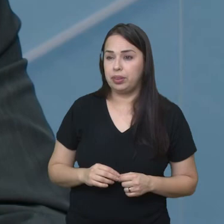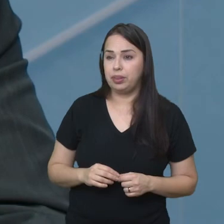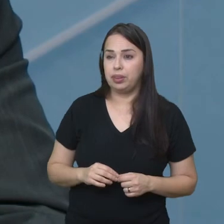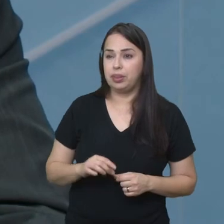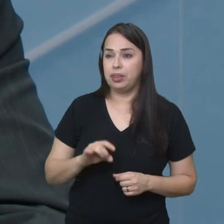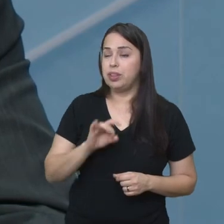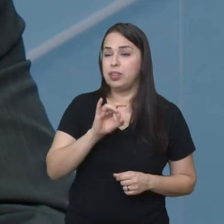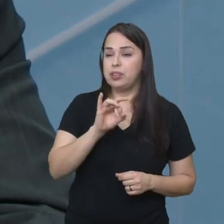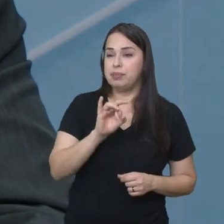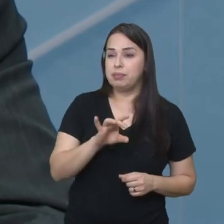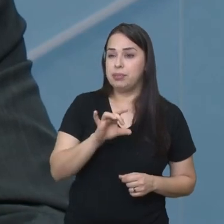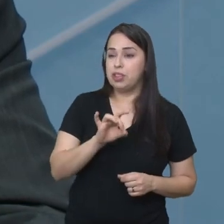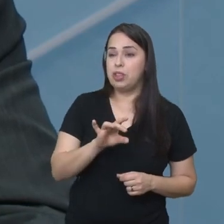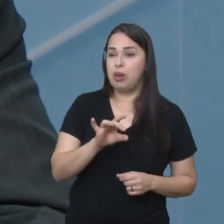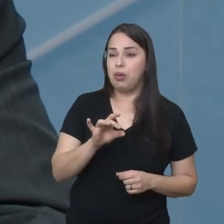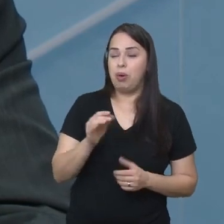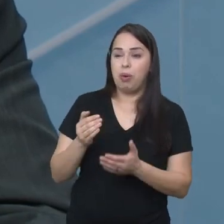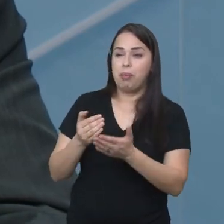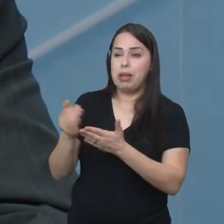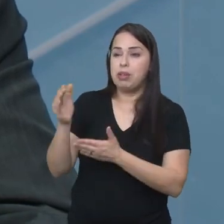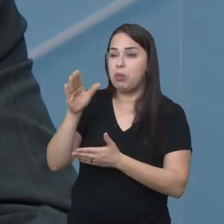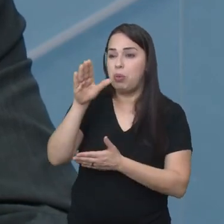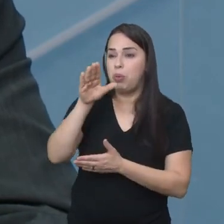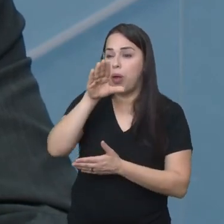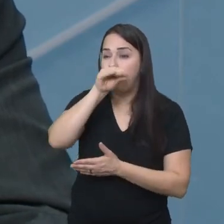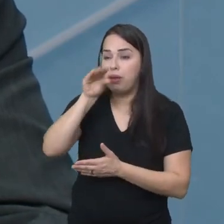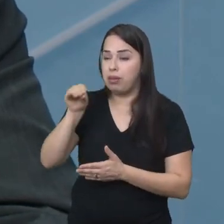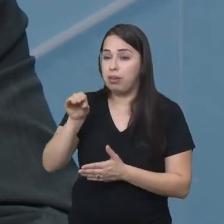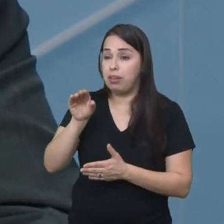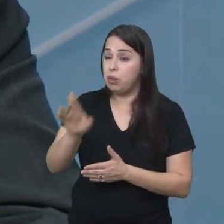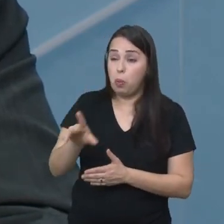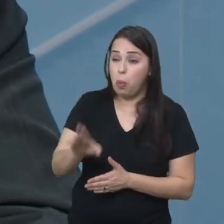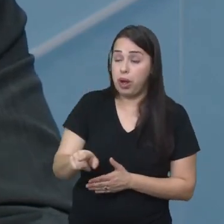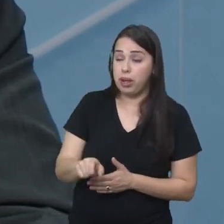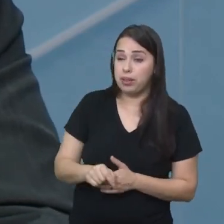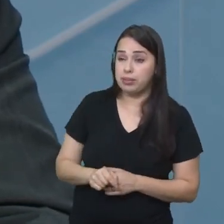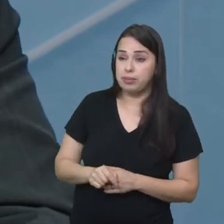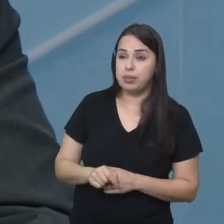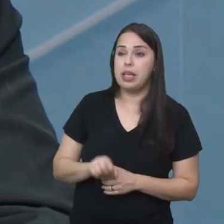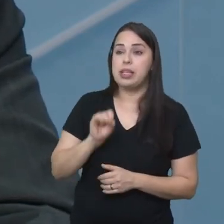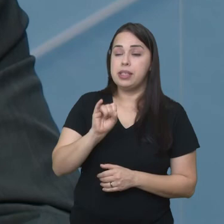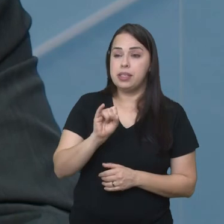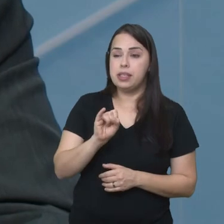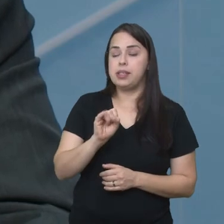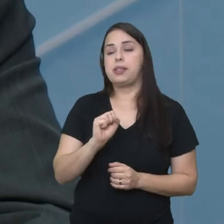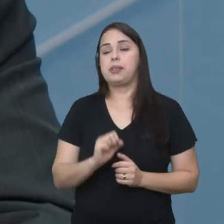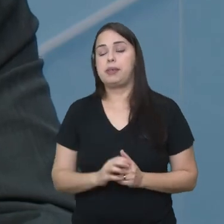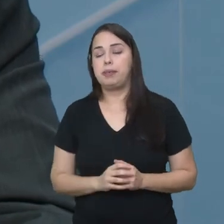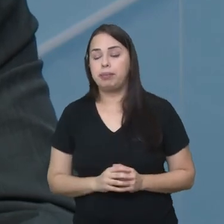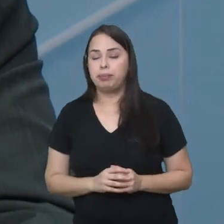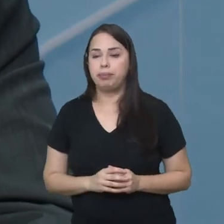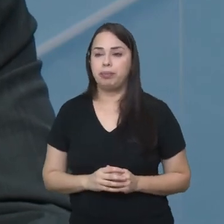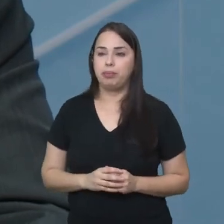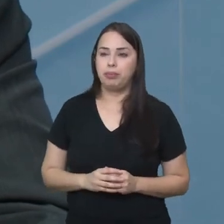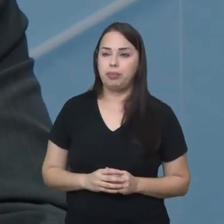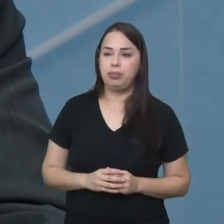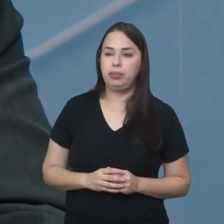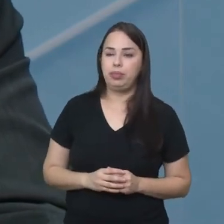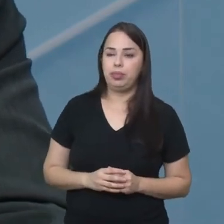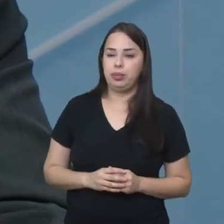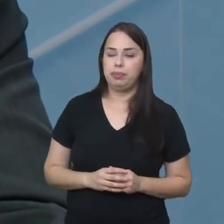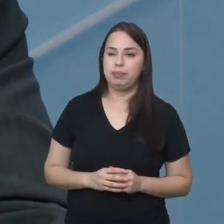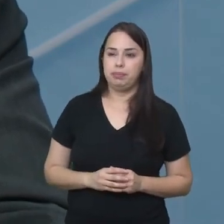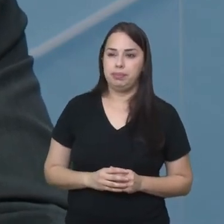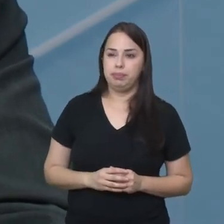adolescentes, né? Quando na verdade não é. Se você pegar a violência que graça e campeia entre a